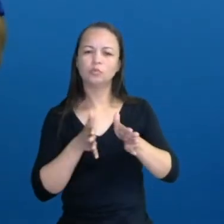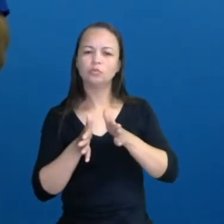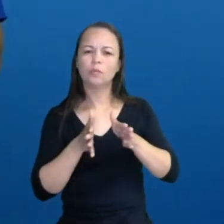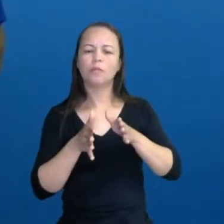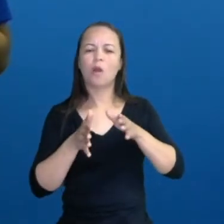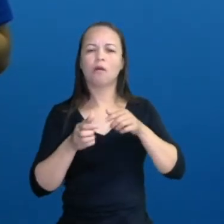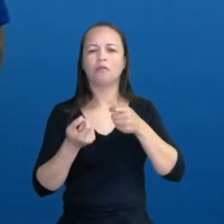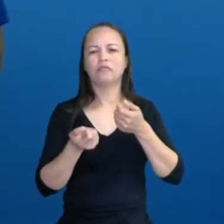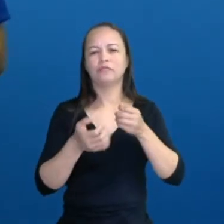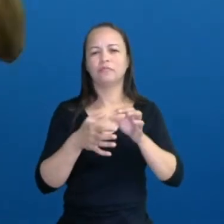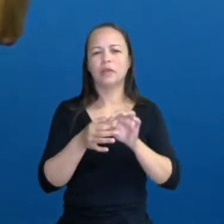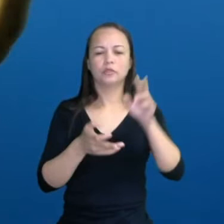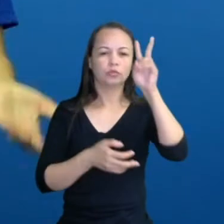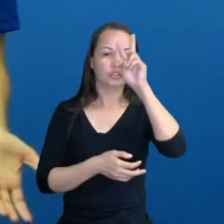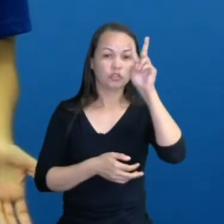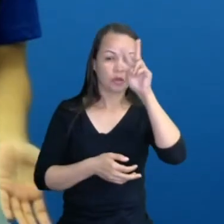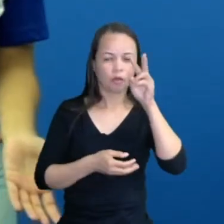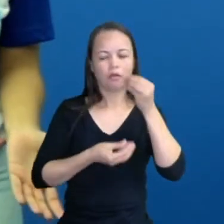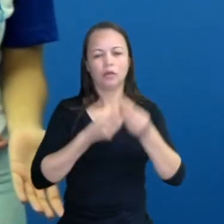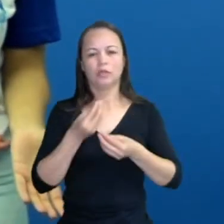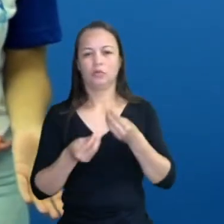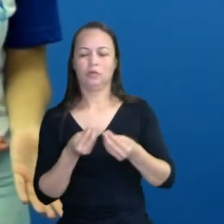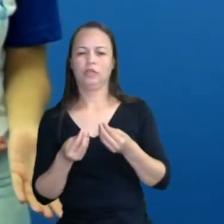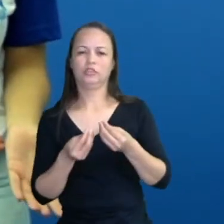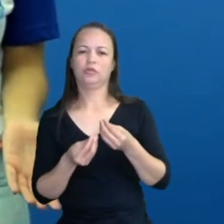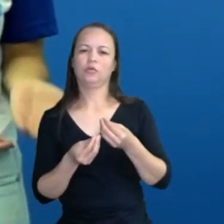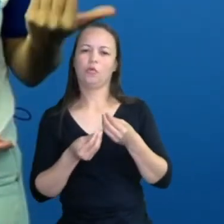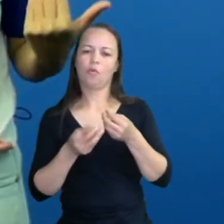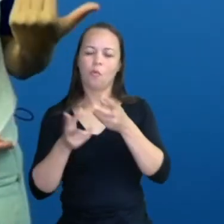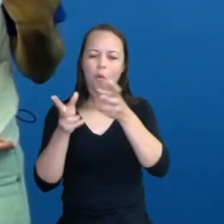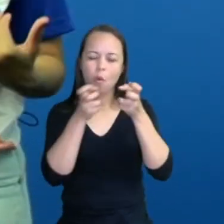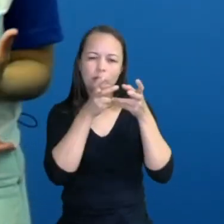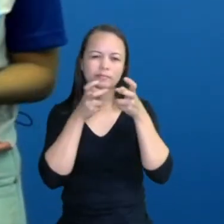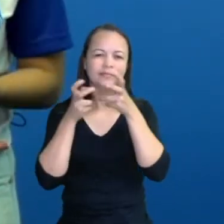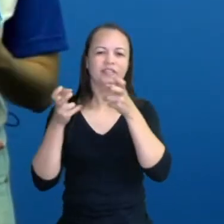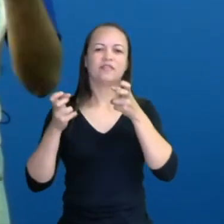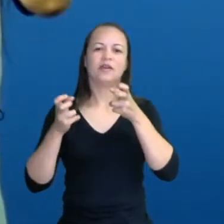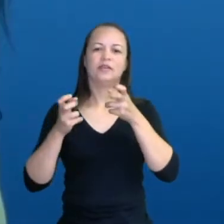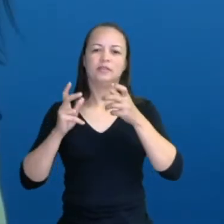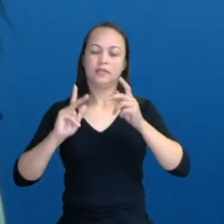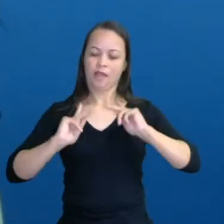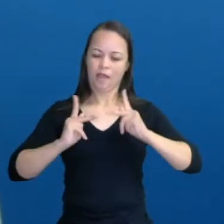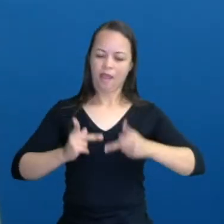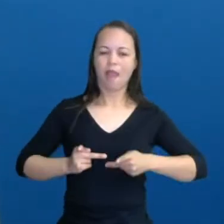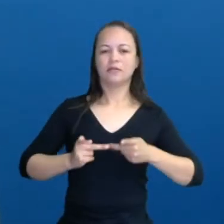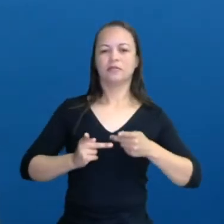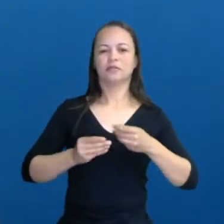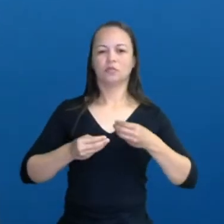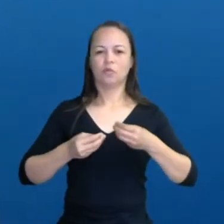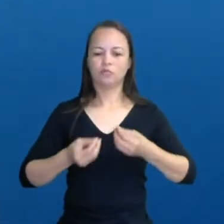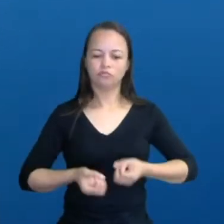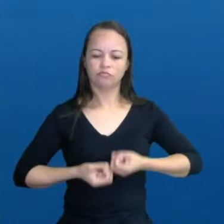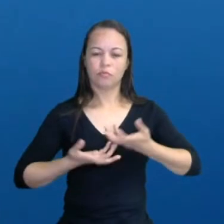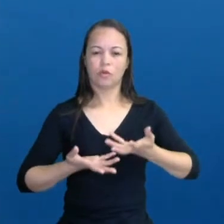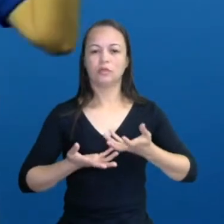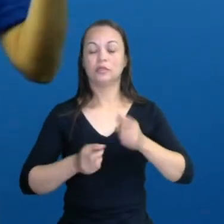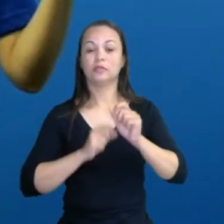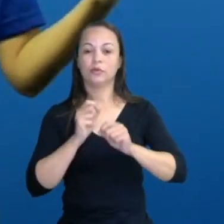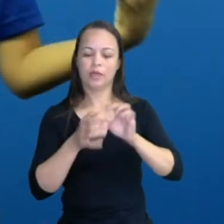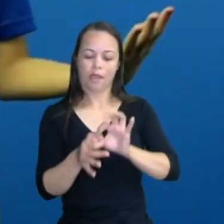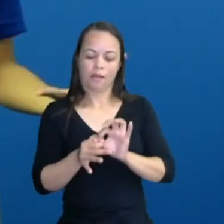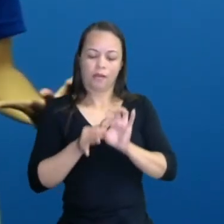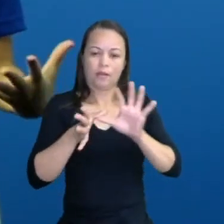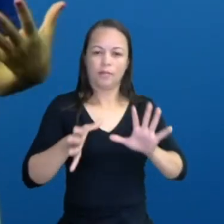a gente consegue observar as ações humanas. Então, se hoje nós dizemos que a liberdade é o que